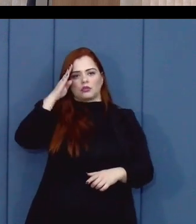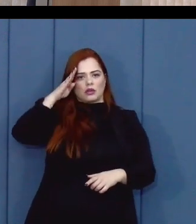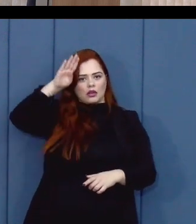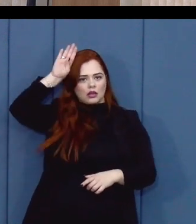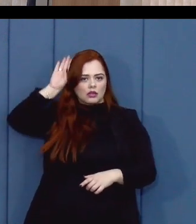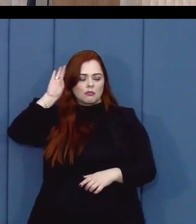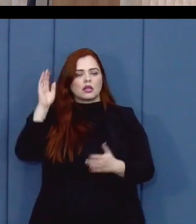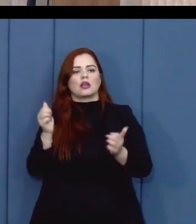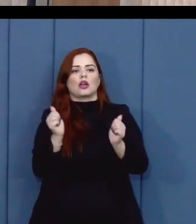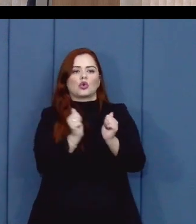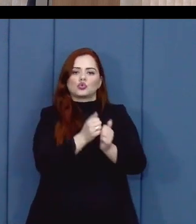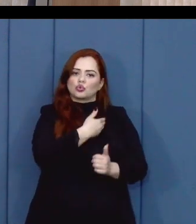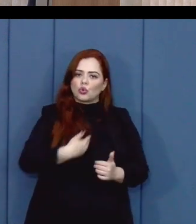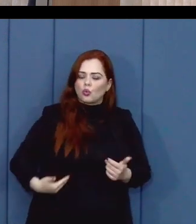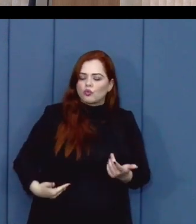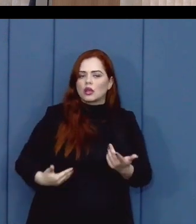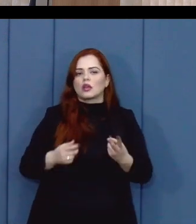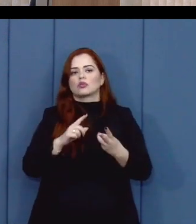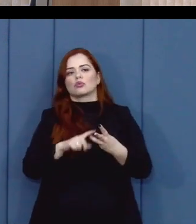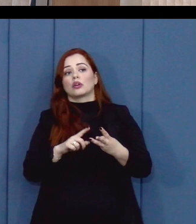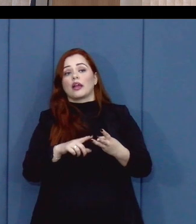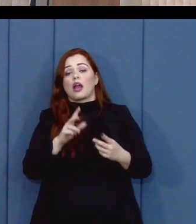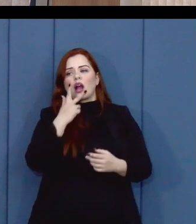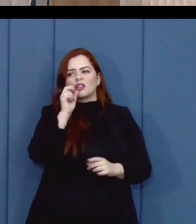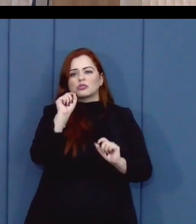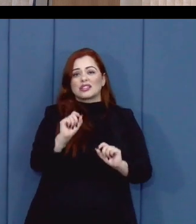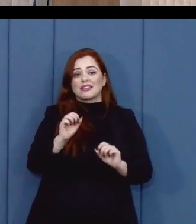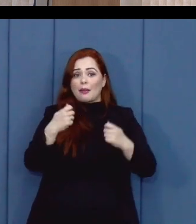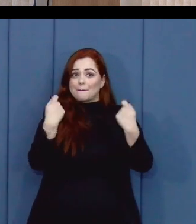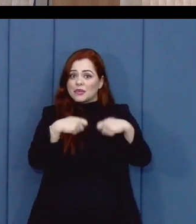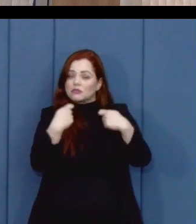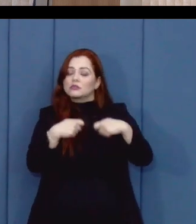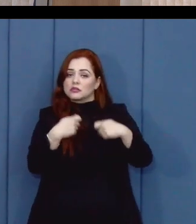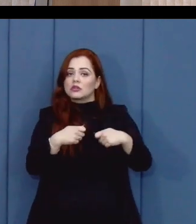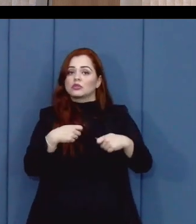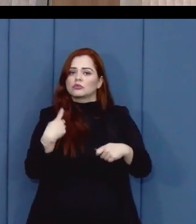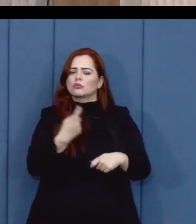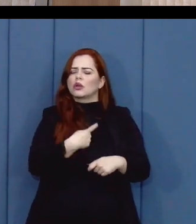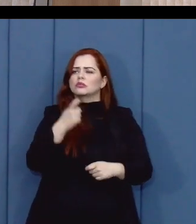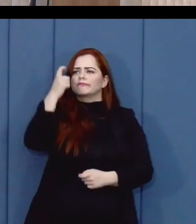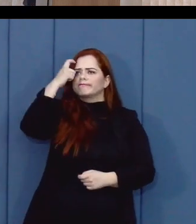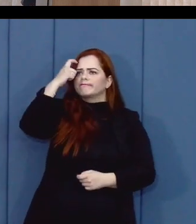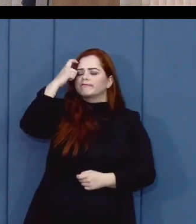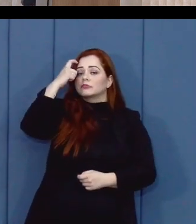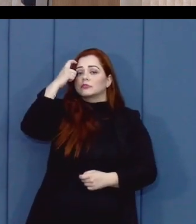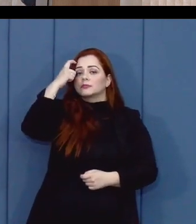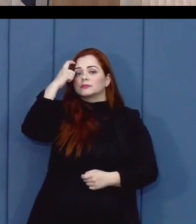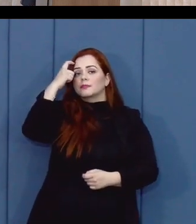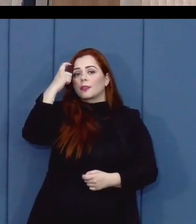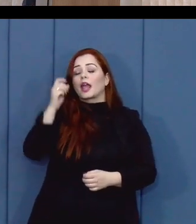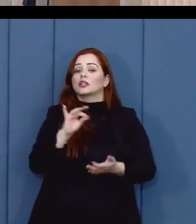ter a representação dos consumidores, eu acho que isso aí é absolutamente necessário quando a gente pensa,